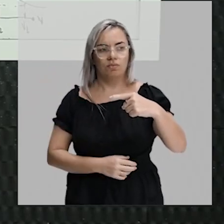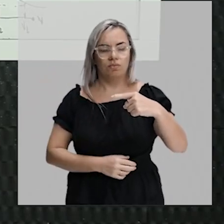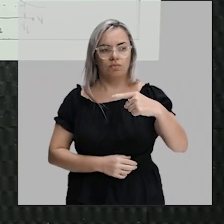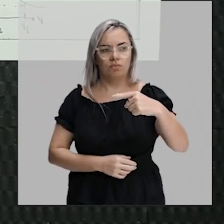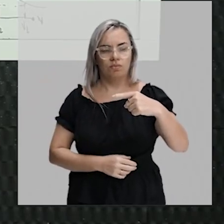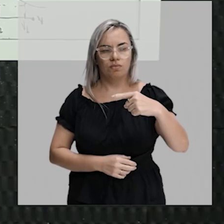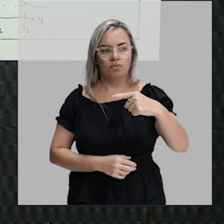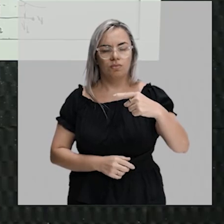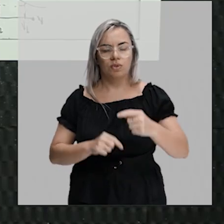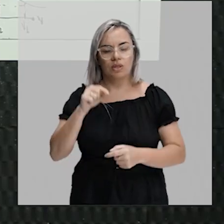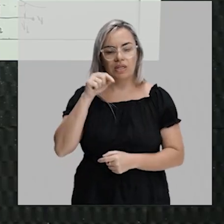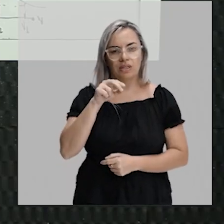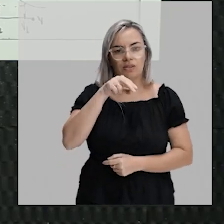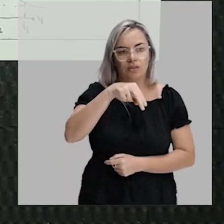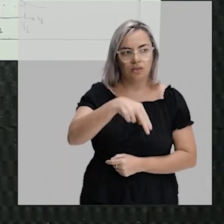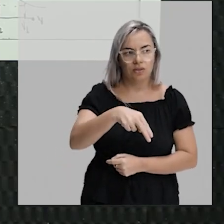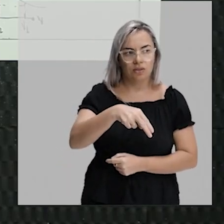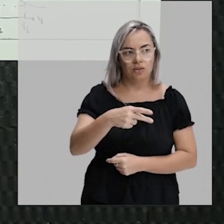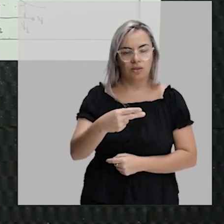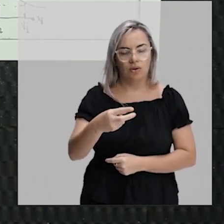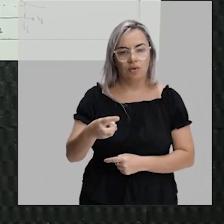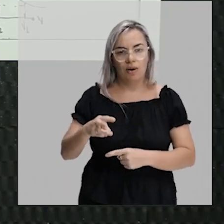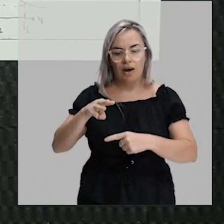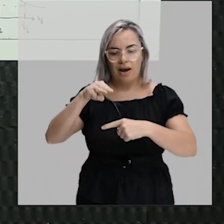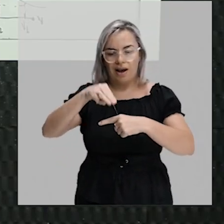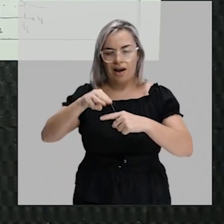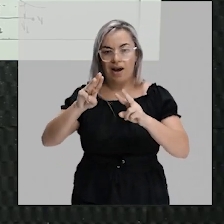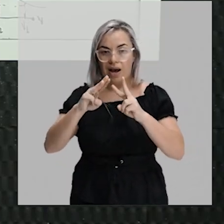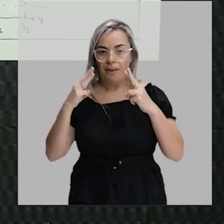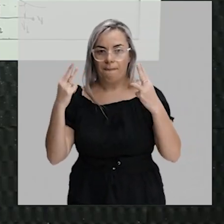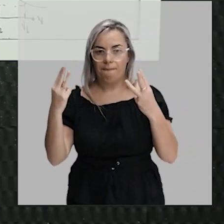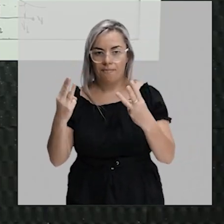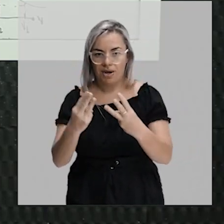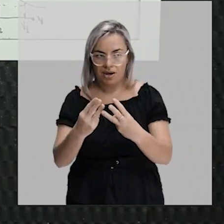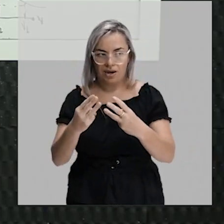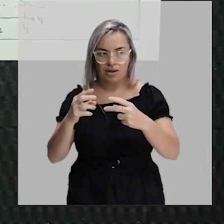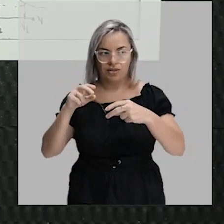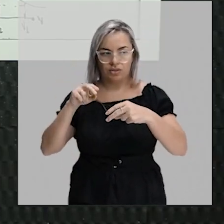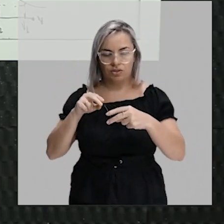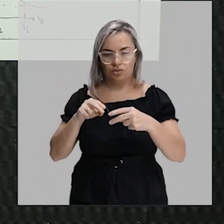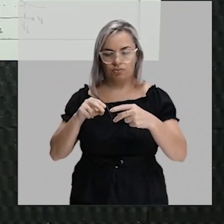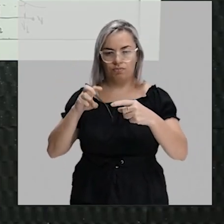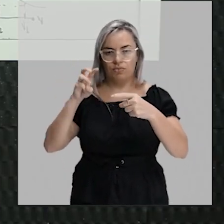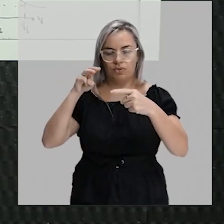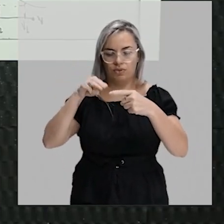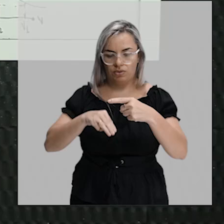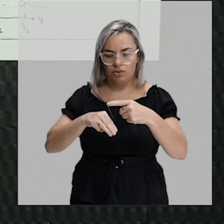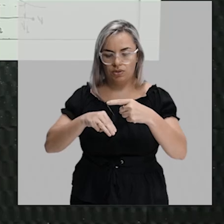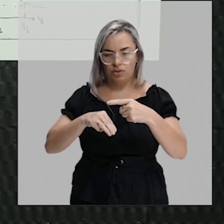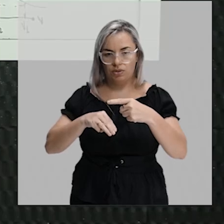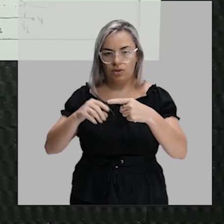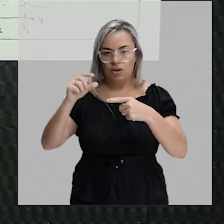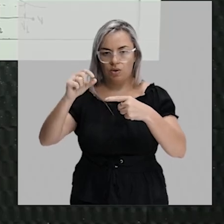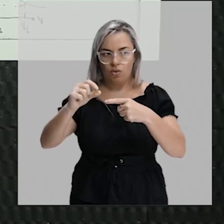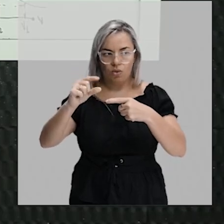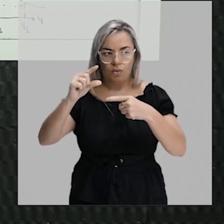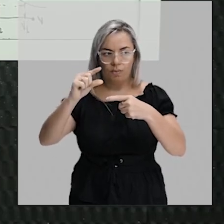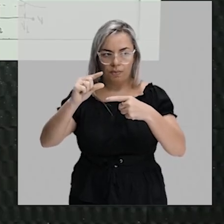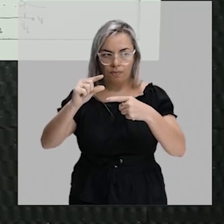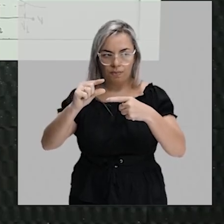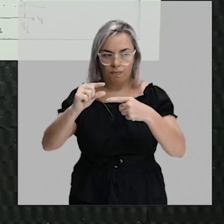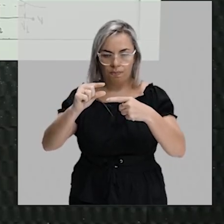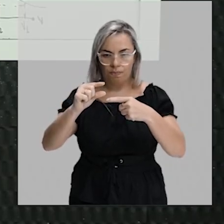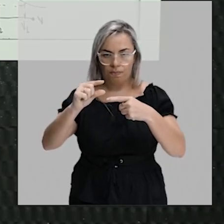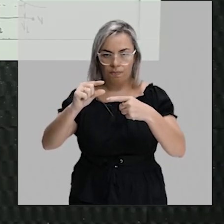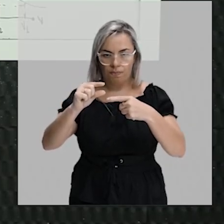ele é dado pela massa dividido pela massa molar, né, ou massa molecular, tá certo? A